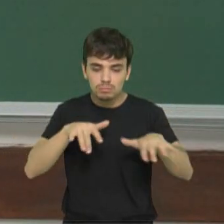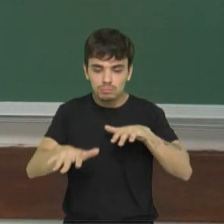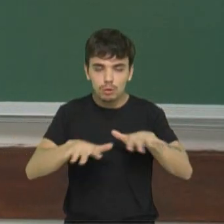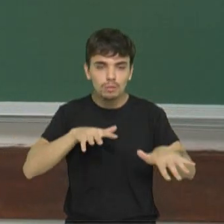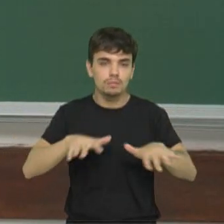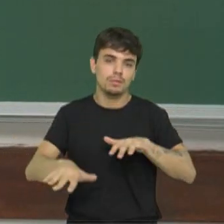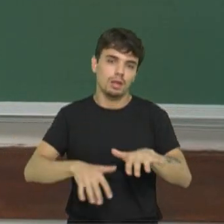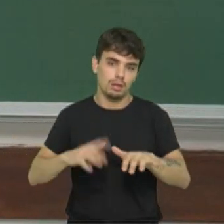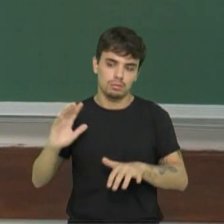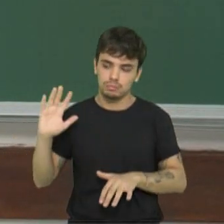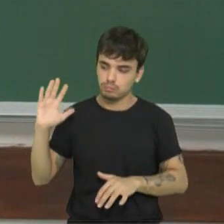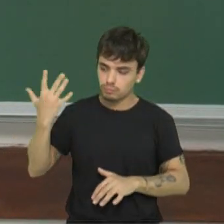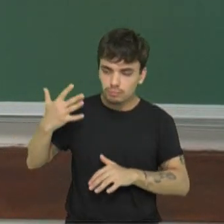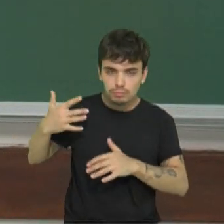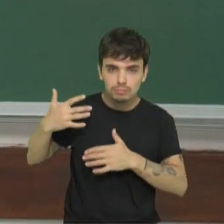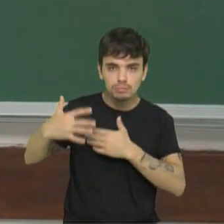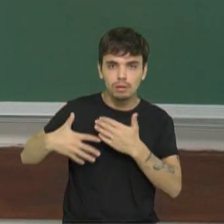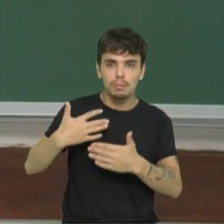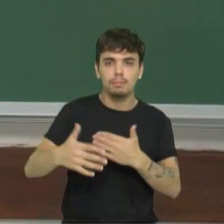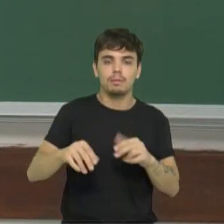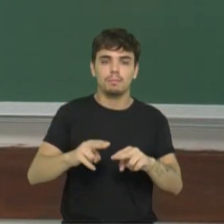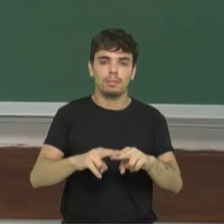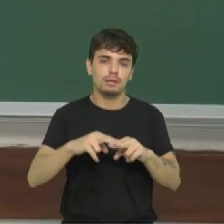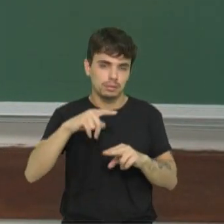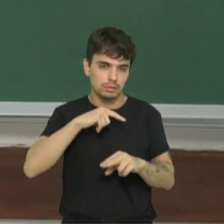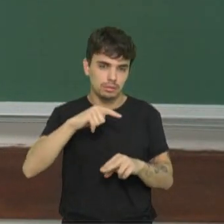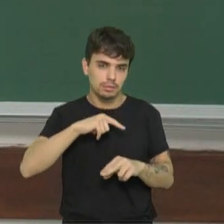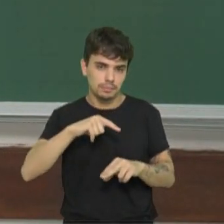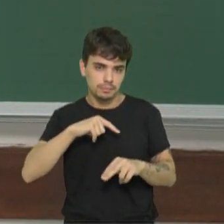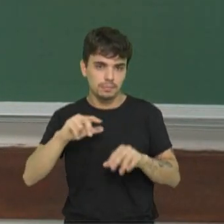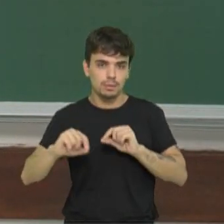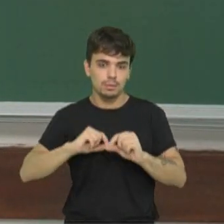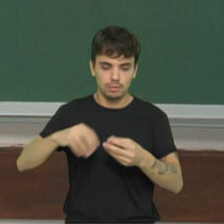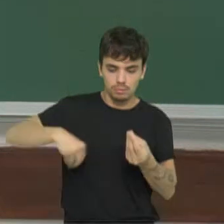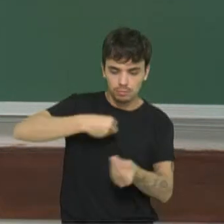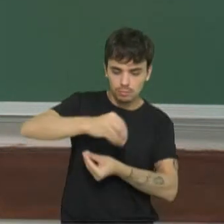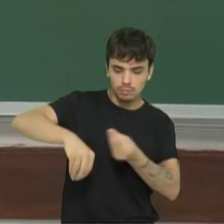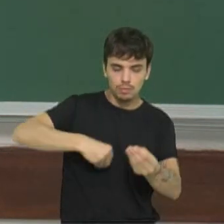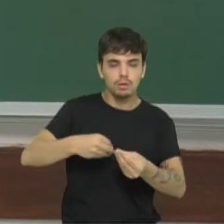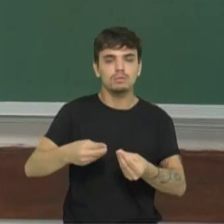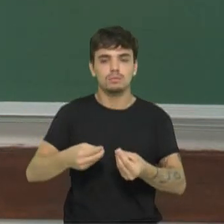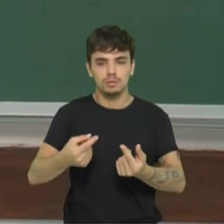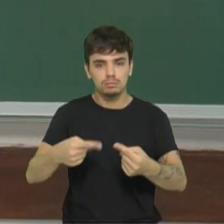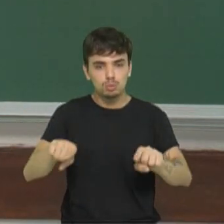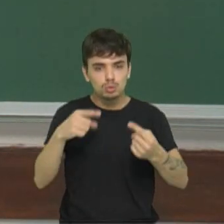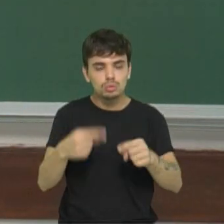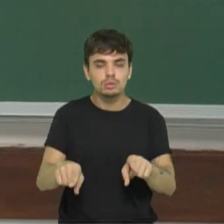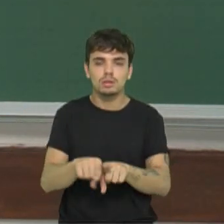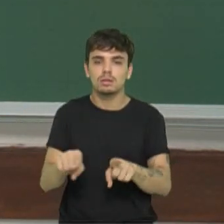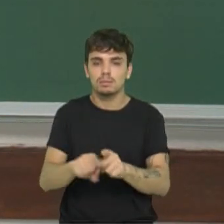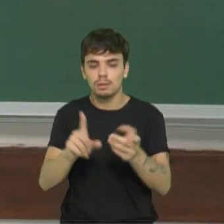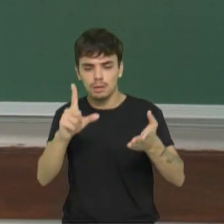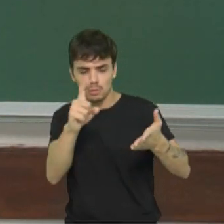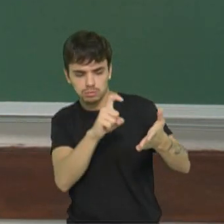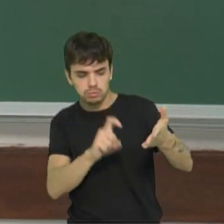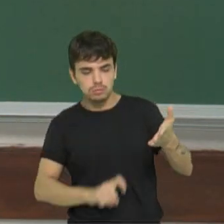movimento, tá? Que envolve a música, envolve o grafite, envolve o estilo